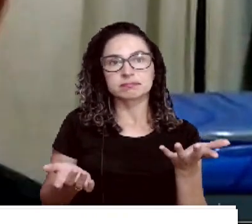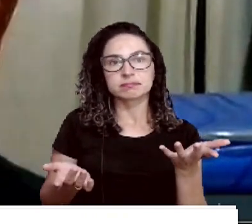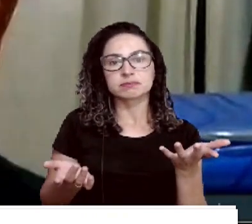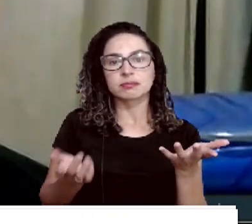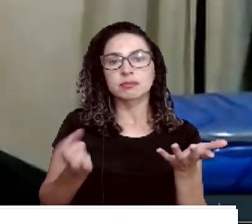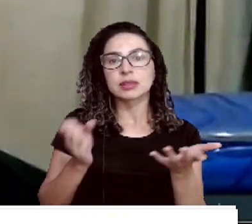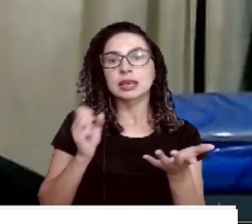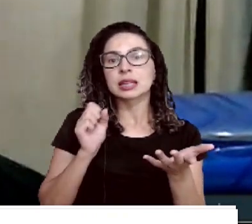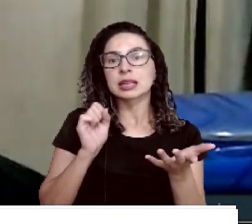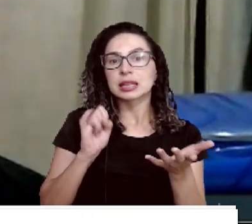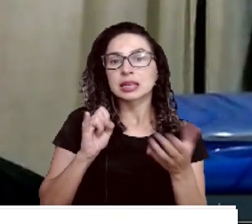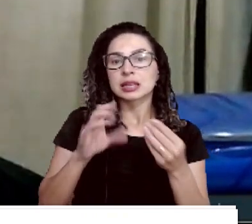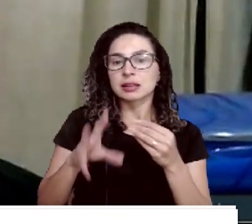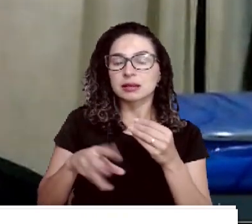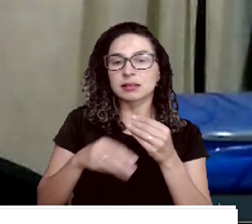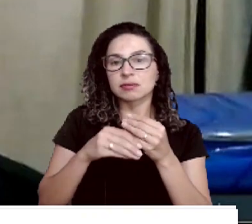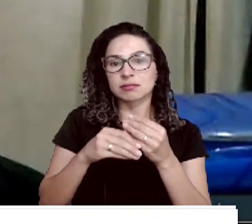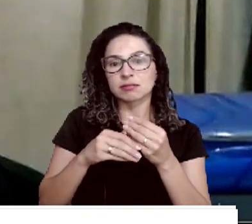Se o aditivo deixa de existir,